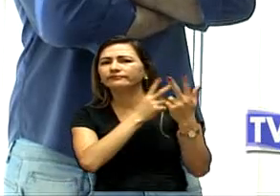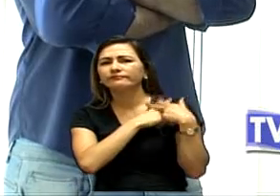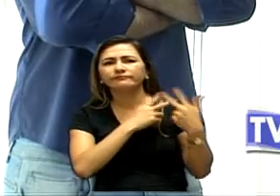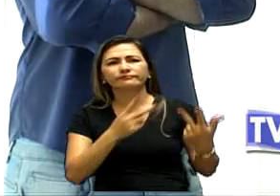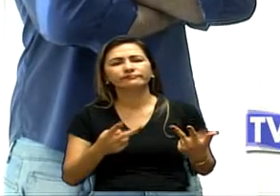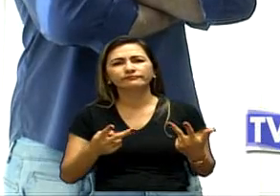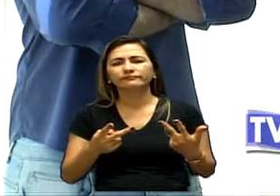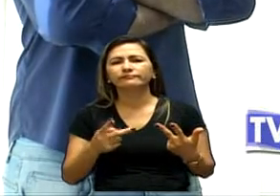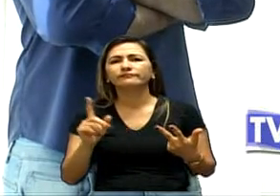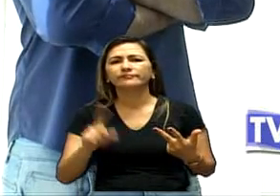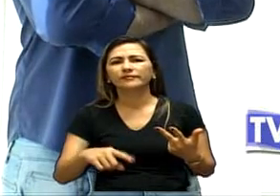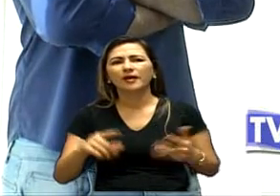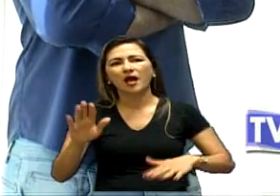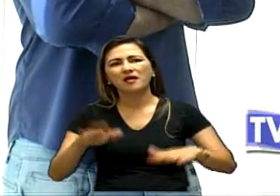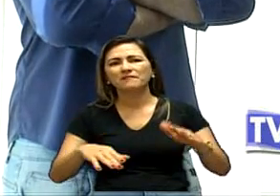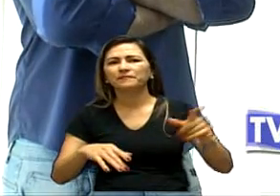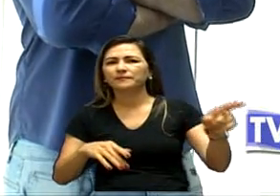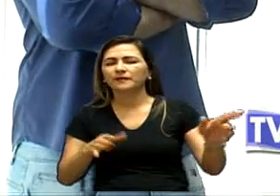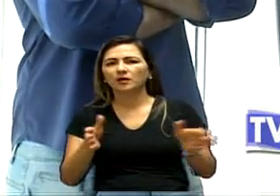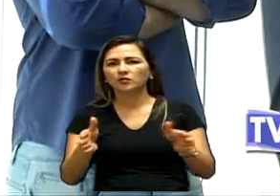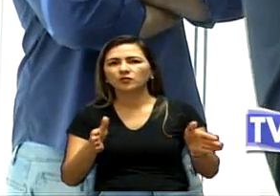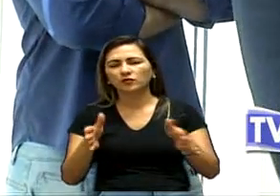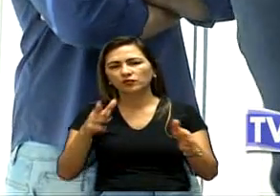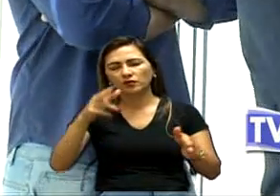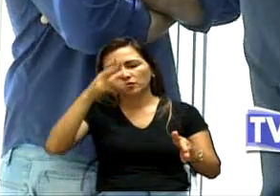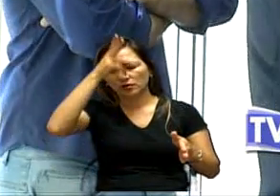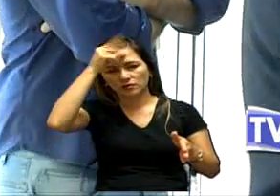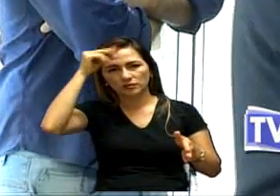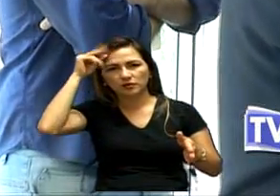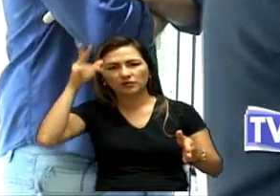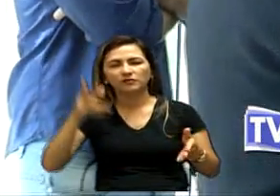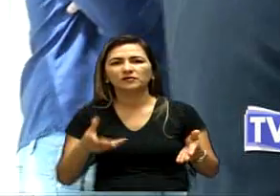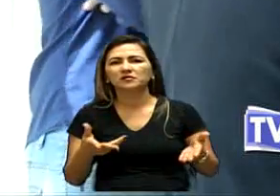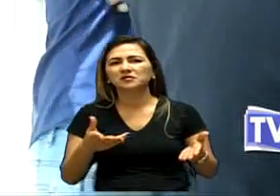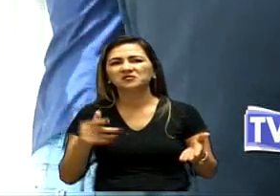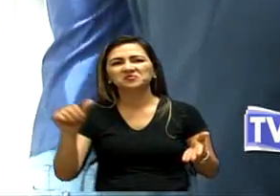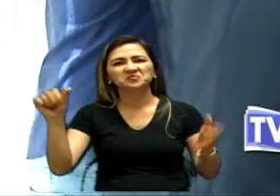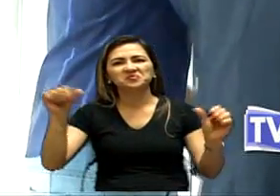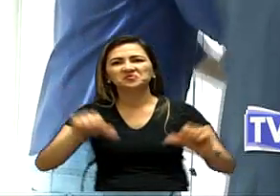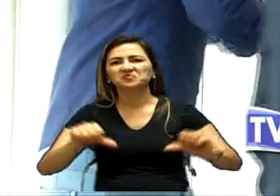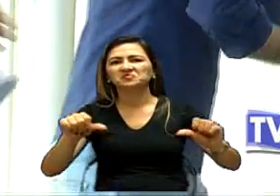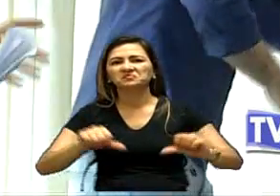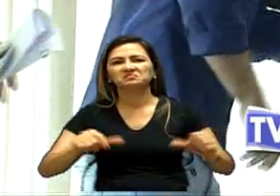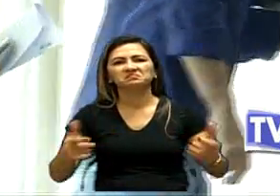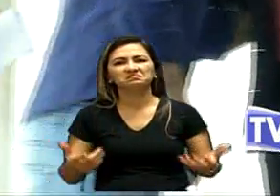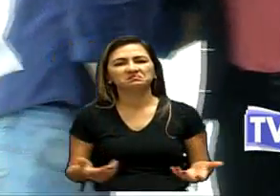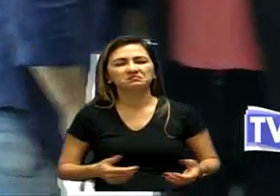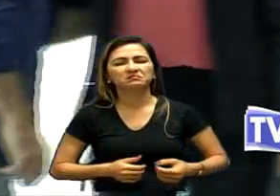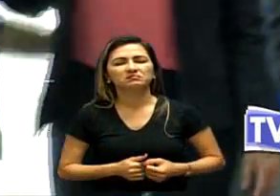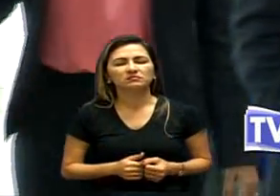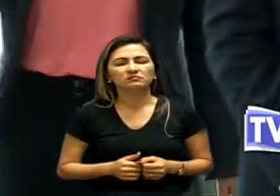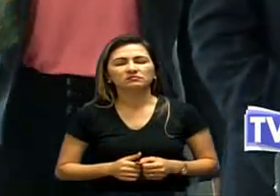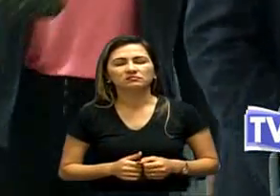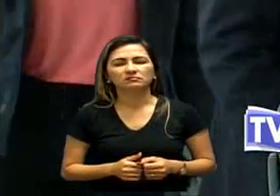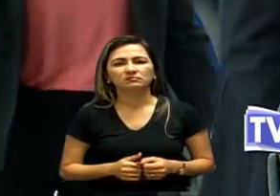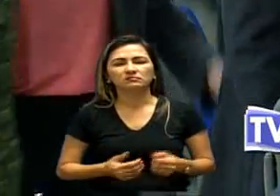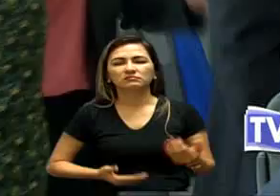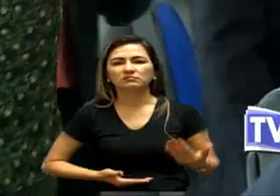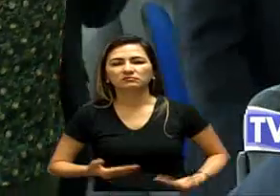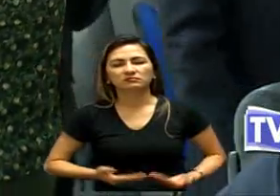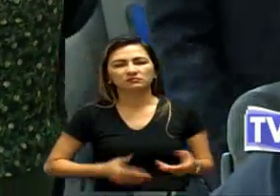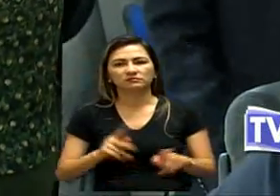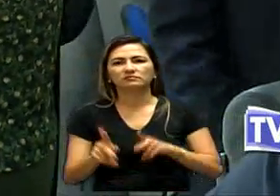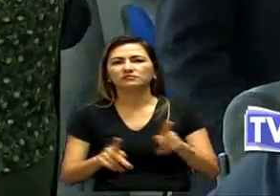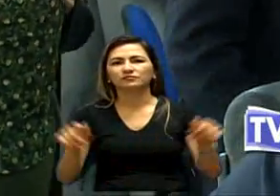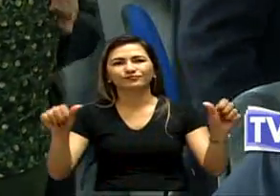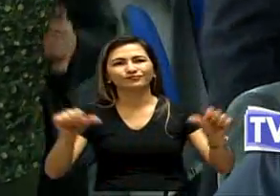período, sobretudo neste governo Crespo. Quero também, senhor presidente, cumprimentar o Dinho, que é o nosso amigo. Fica de pé aí,